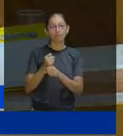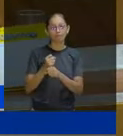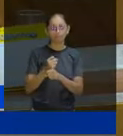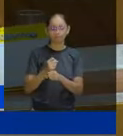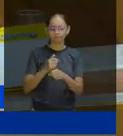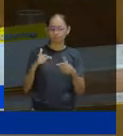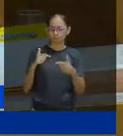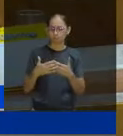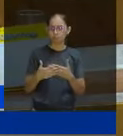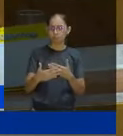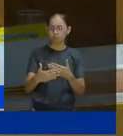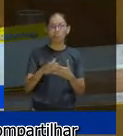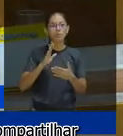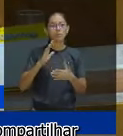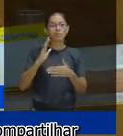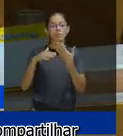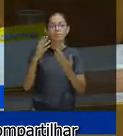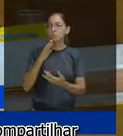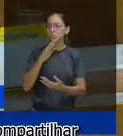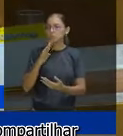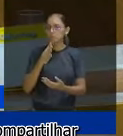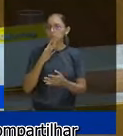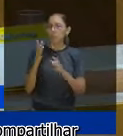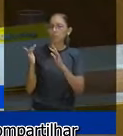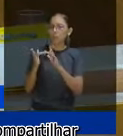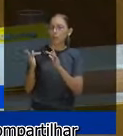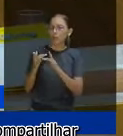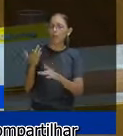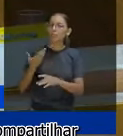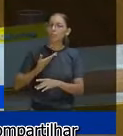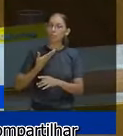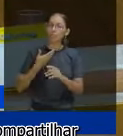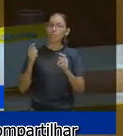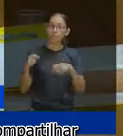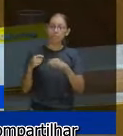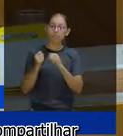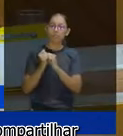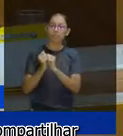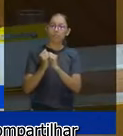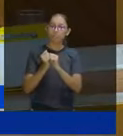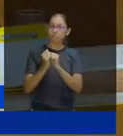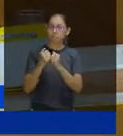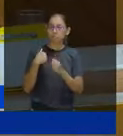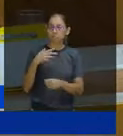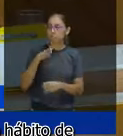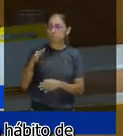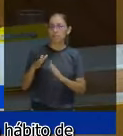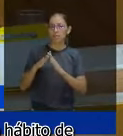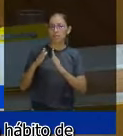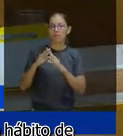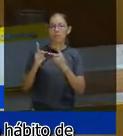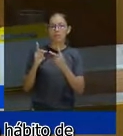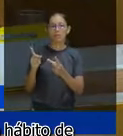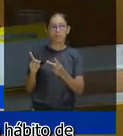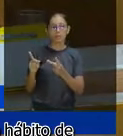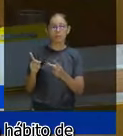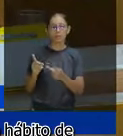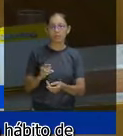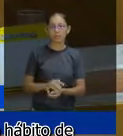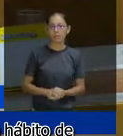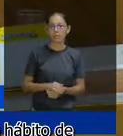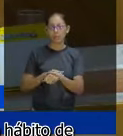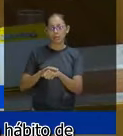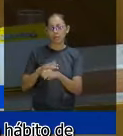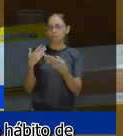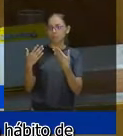Mas eu fiz uma amizade muito grande com o Rui, de compartilhar o dia a dia do Rui. Ia para a casa dele, a gente criou o